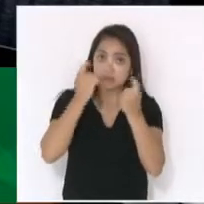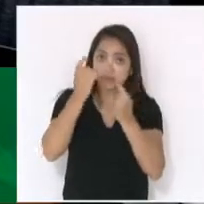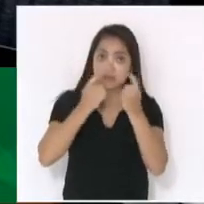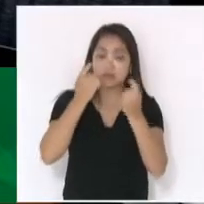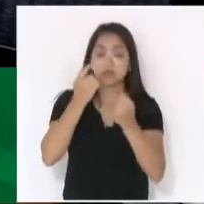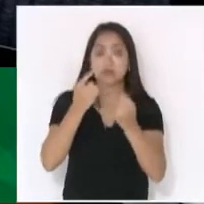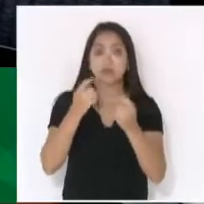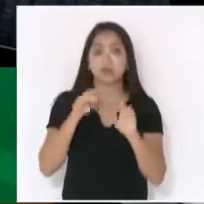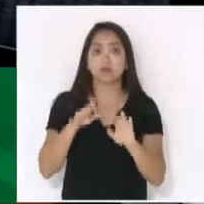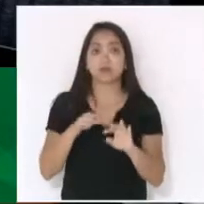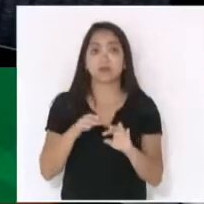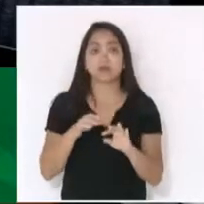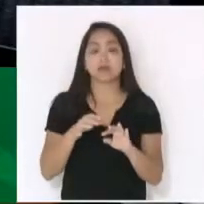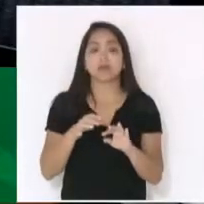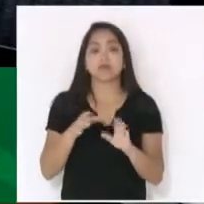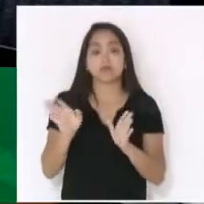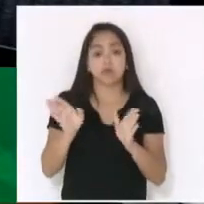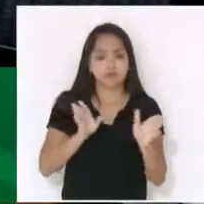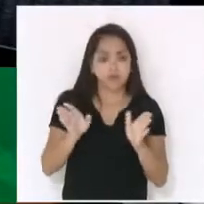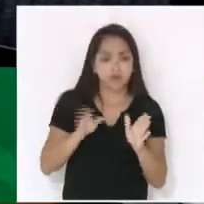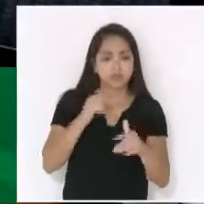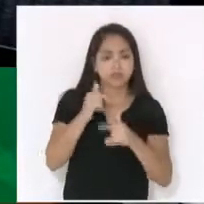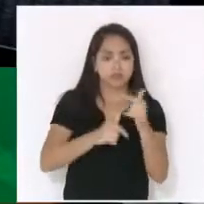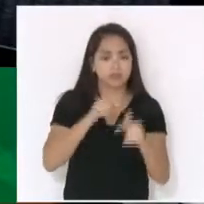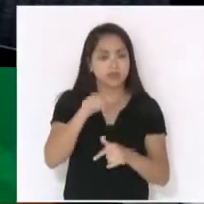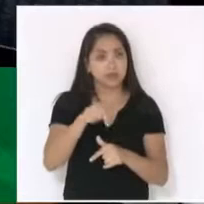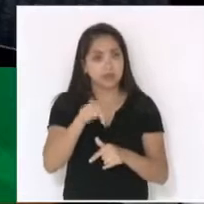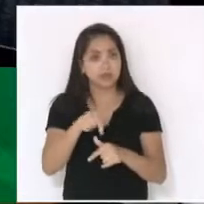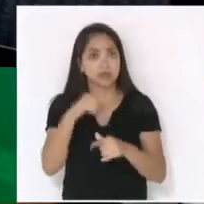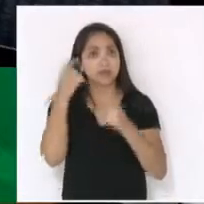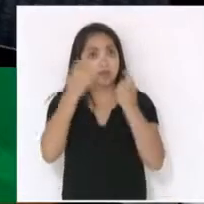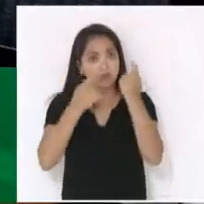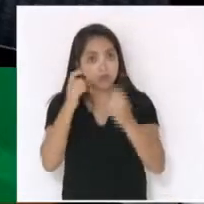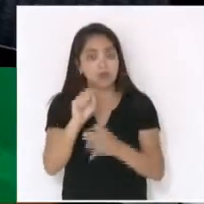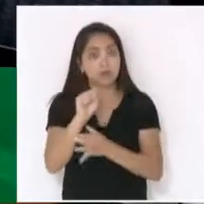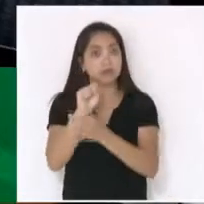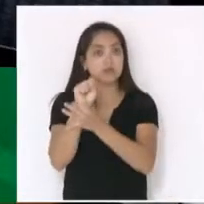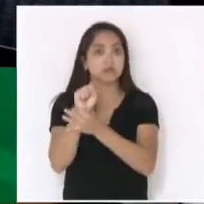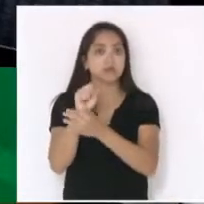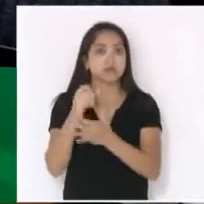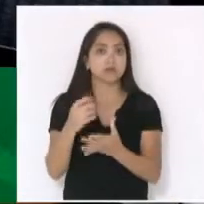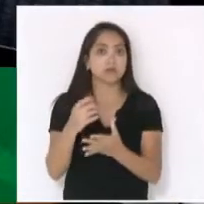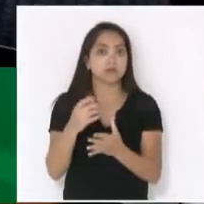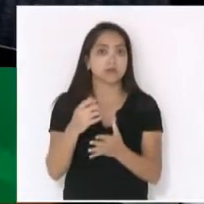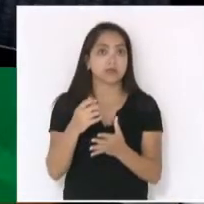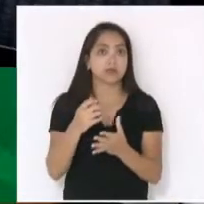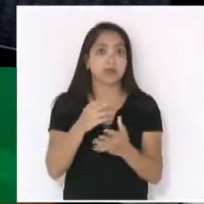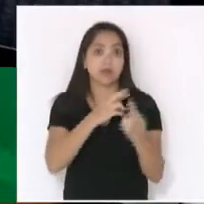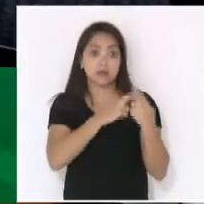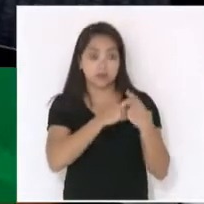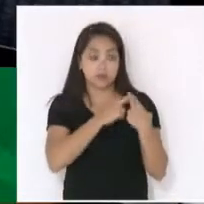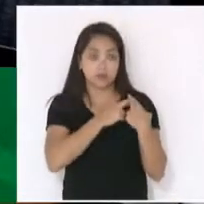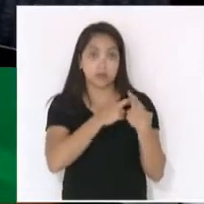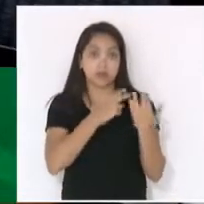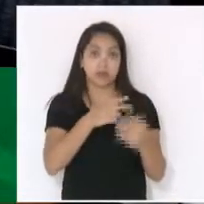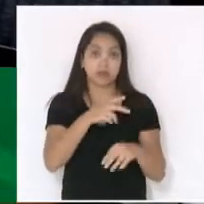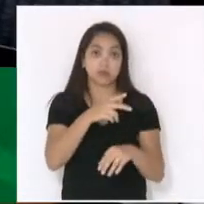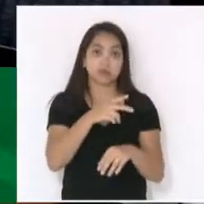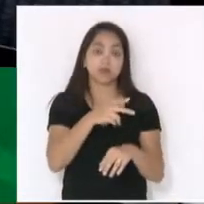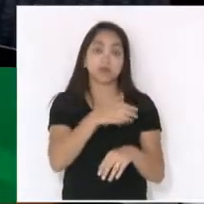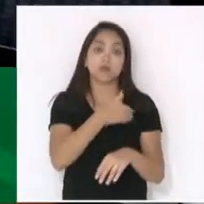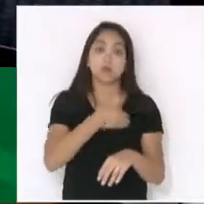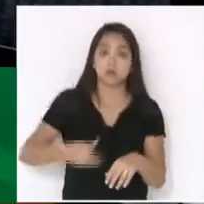está aqui no parlamentos com a sociedade mas Sobretudo com a segurança pública que é dever do Estado e com a responsabilidade